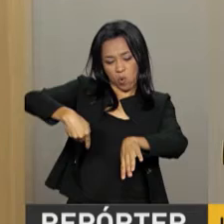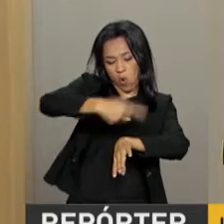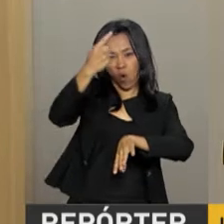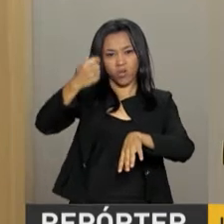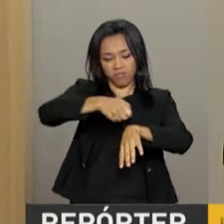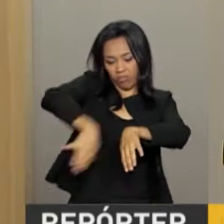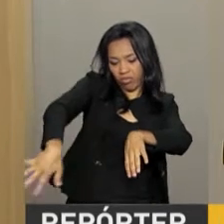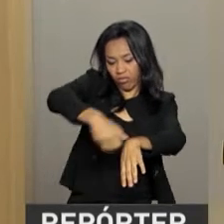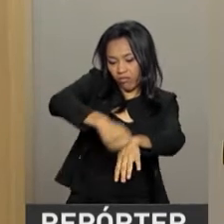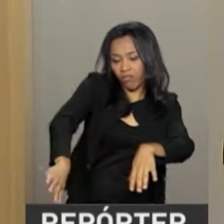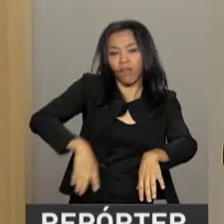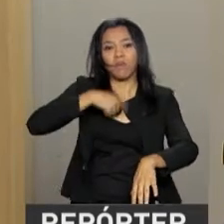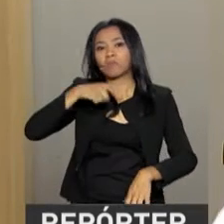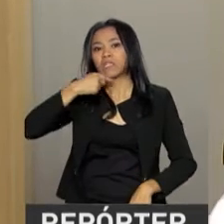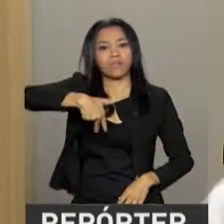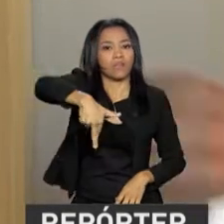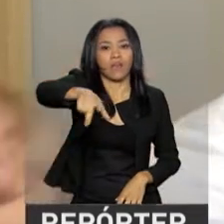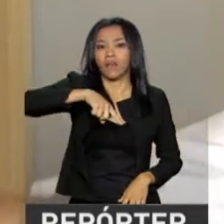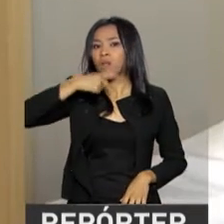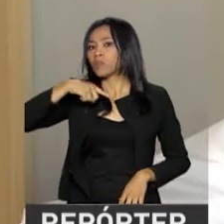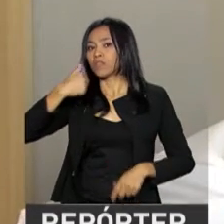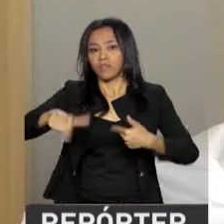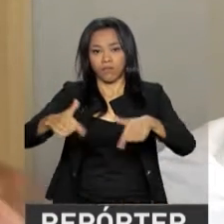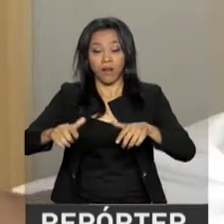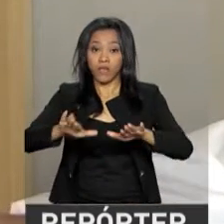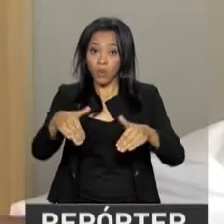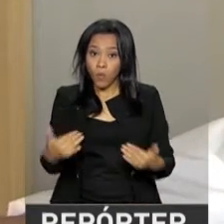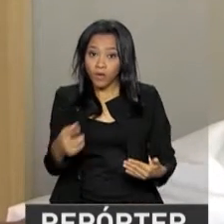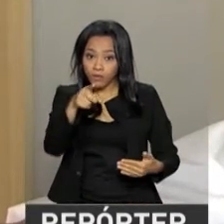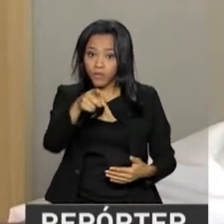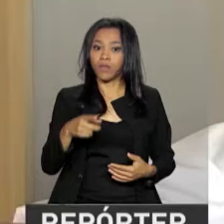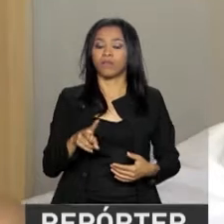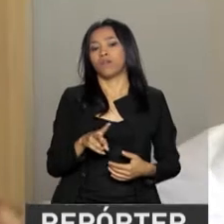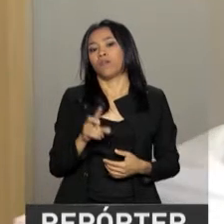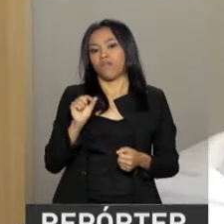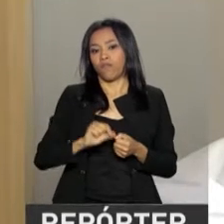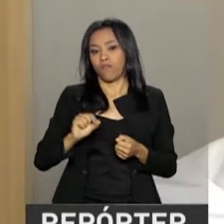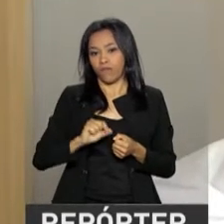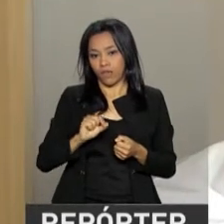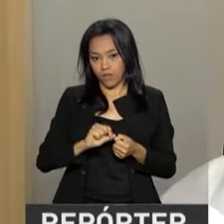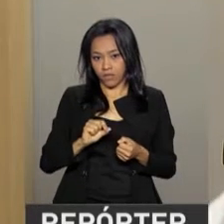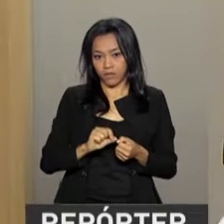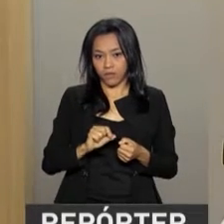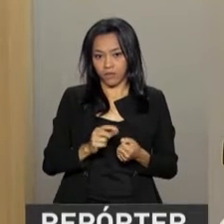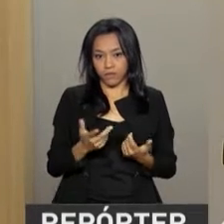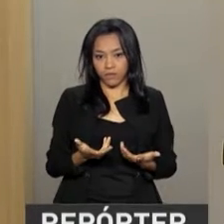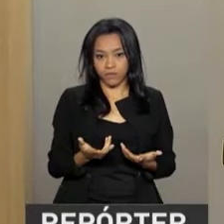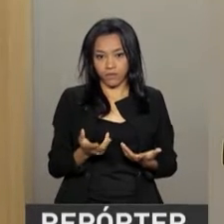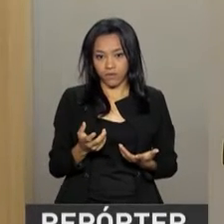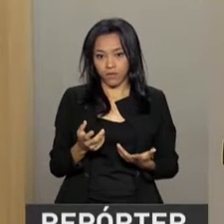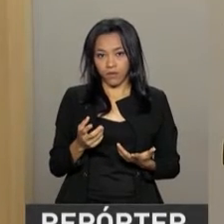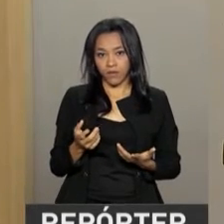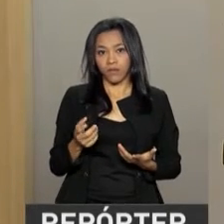andar, sem conseguir trabalhar. E a partir do momento que eu fiz o concentrado, o crio precipitado, no outro